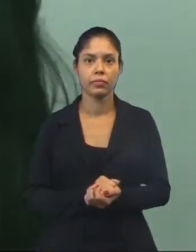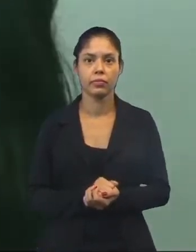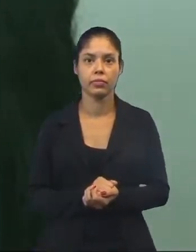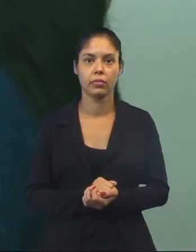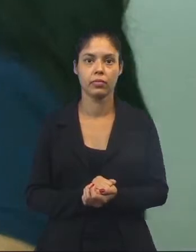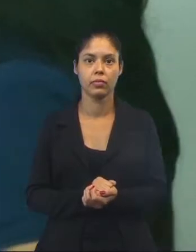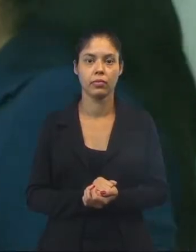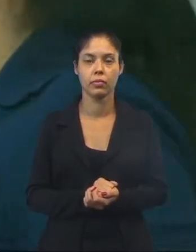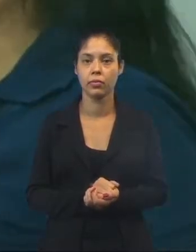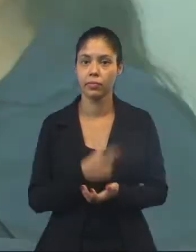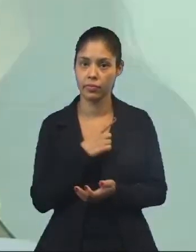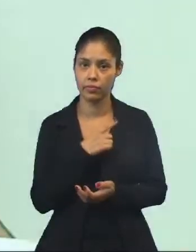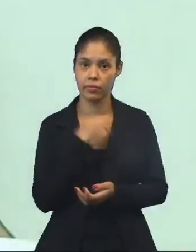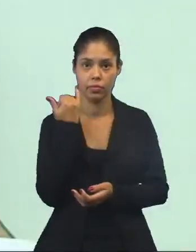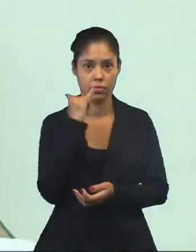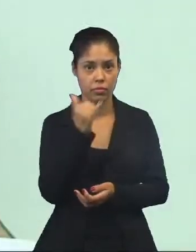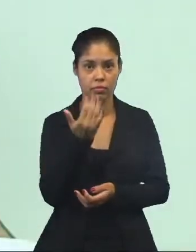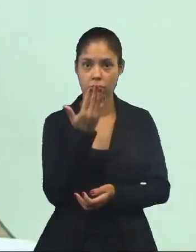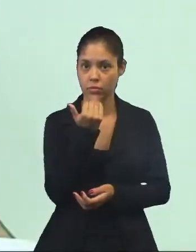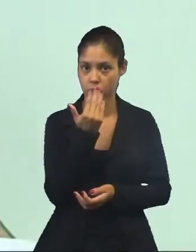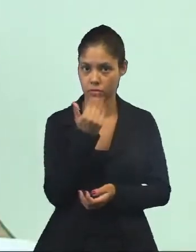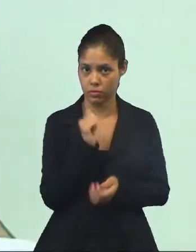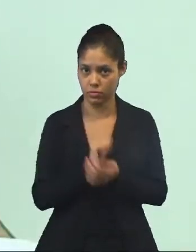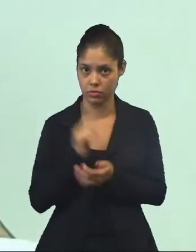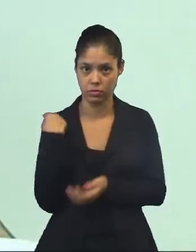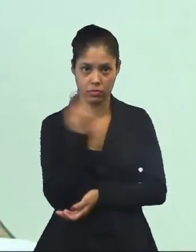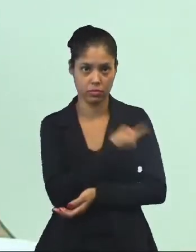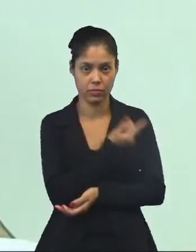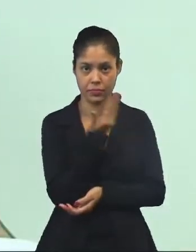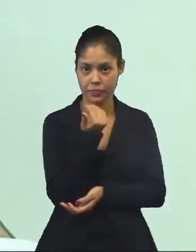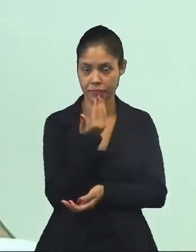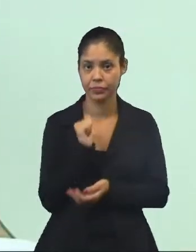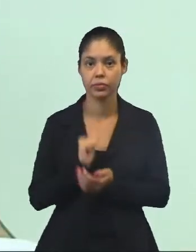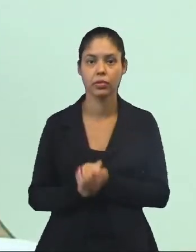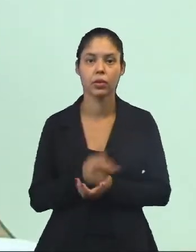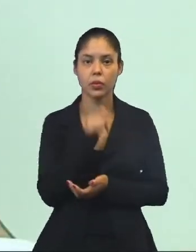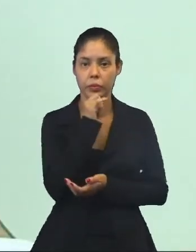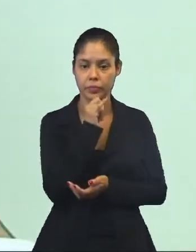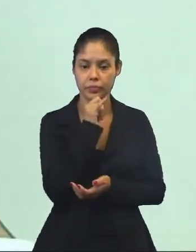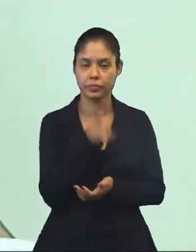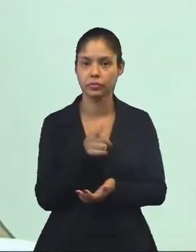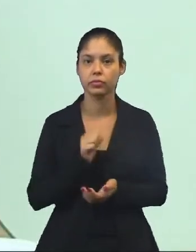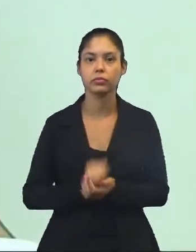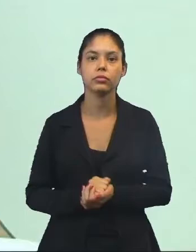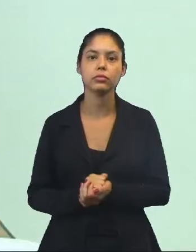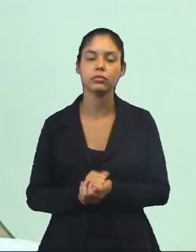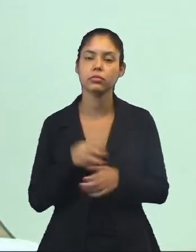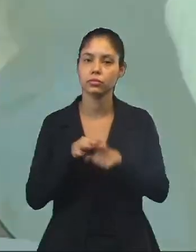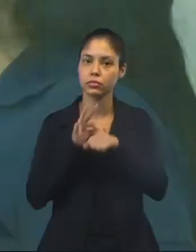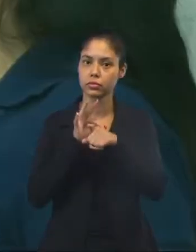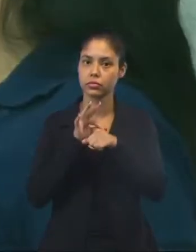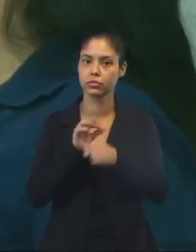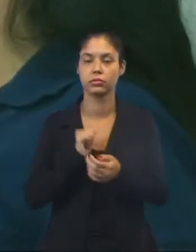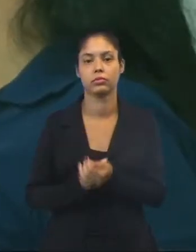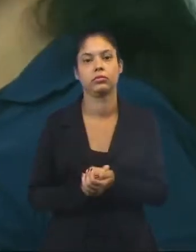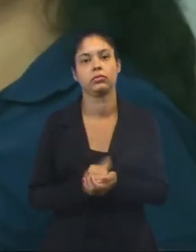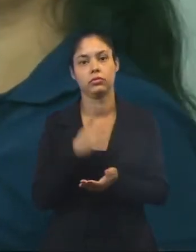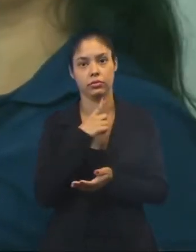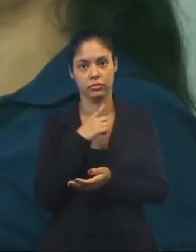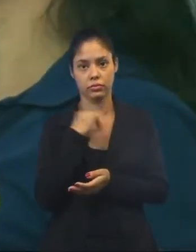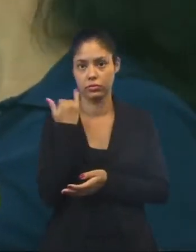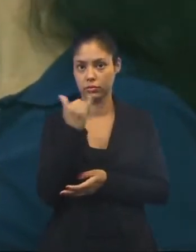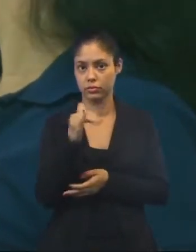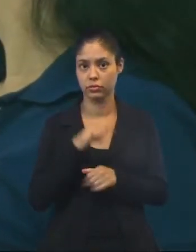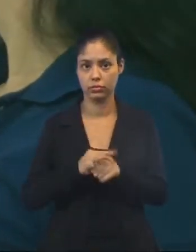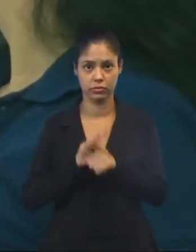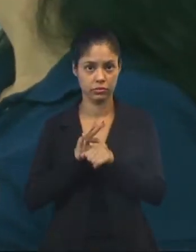Então, a gente obtém a energia dos alimentos que nós consumimos. Por exemplo, aqui, como nós vimos a carne, ó, a gente obtém a energia